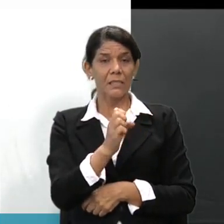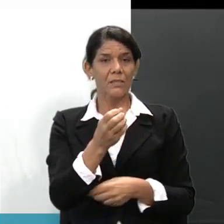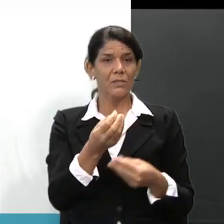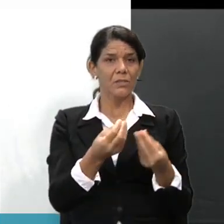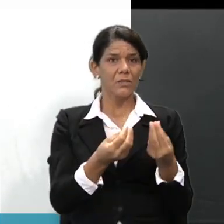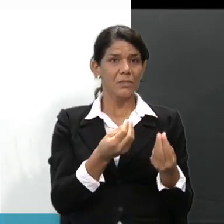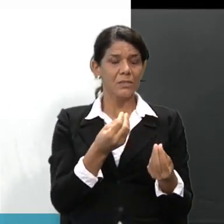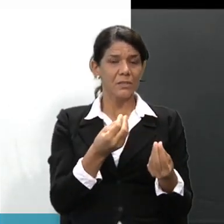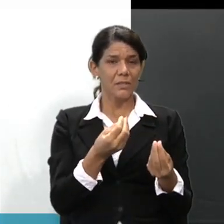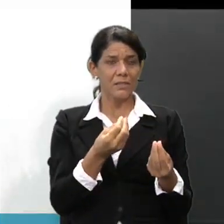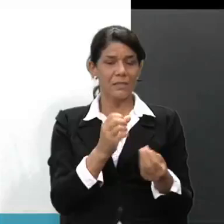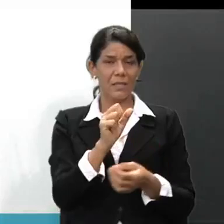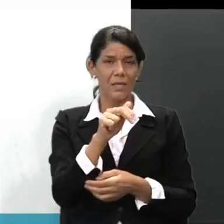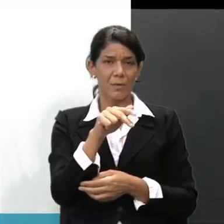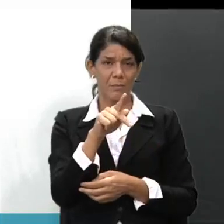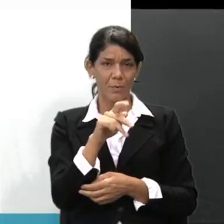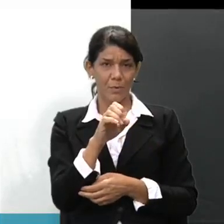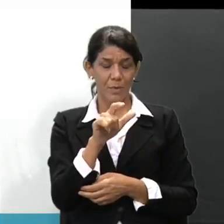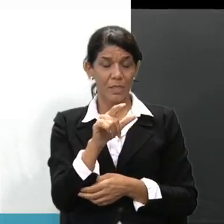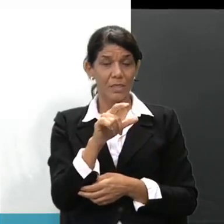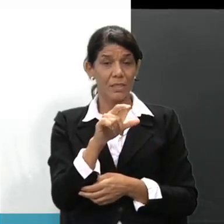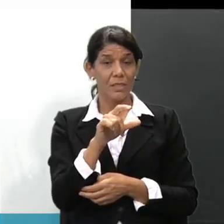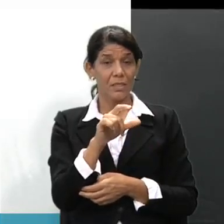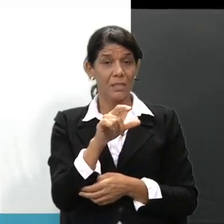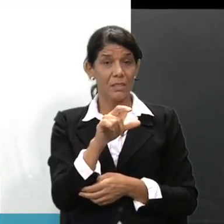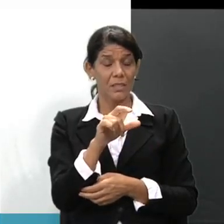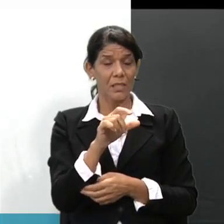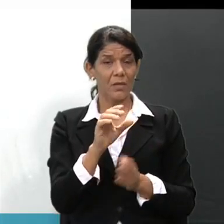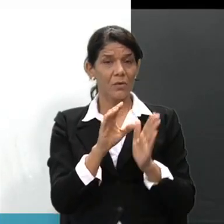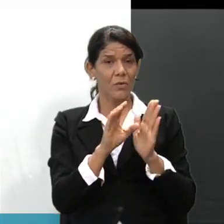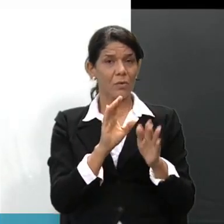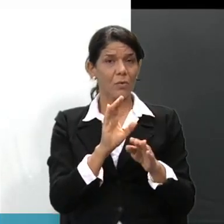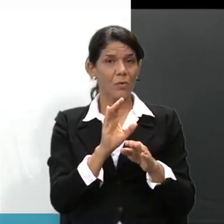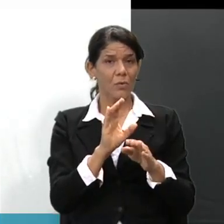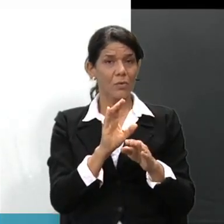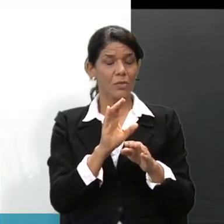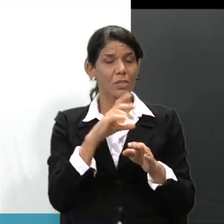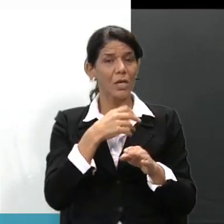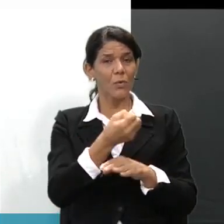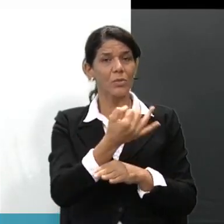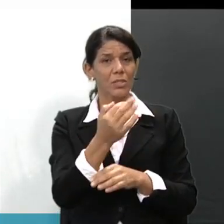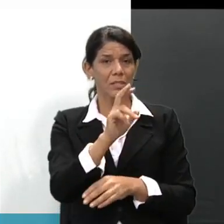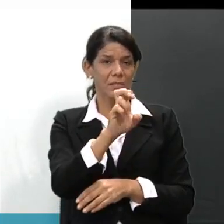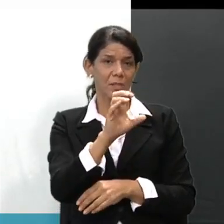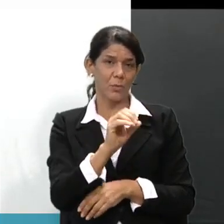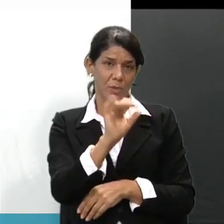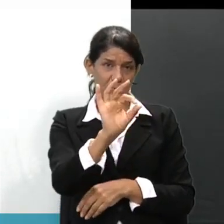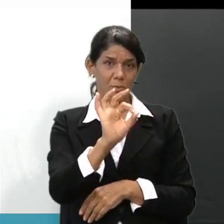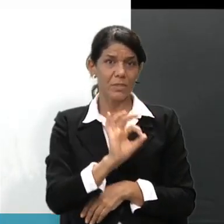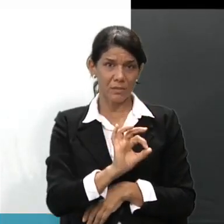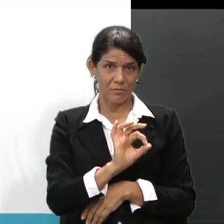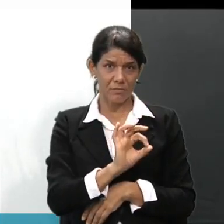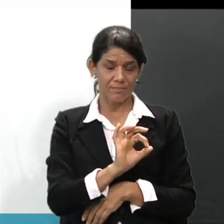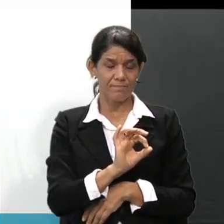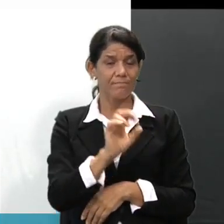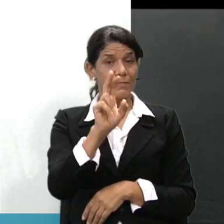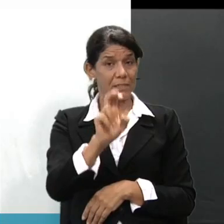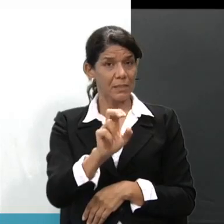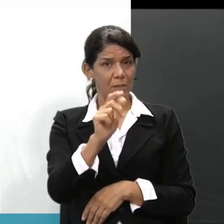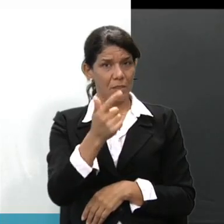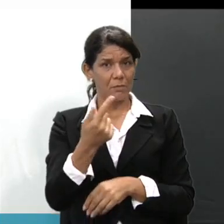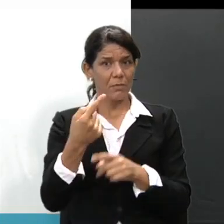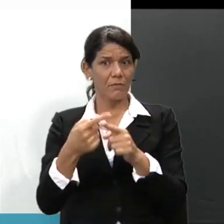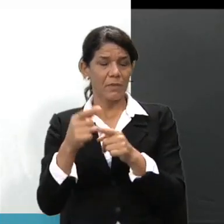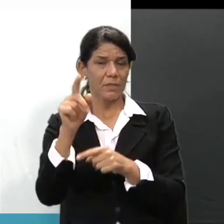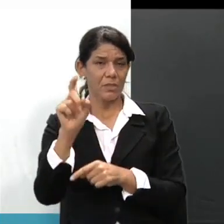provindas das ampolas, da concentração de 50%. Então, 5 gramas